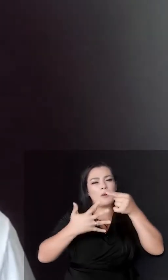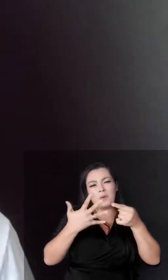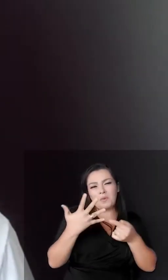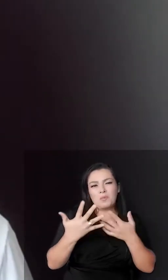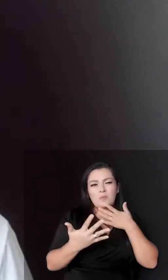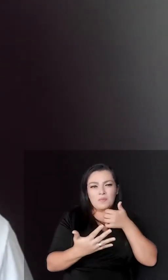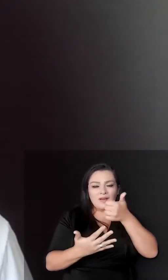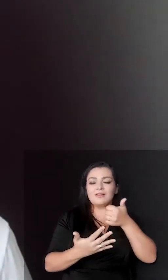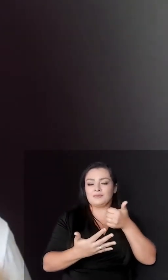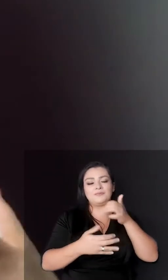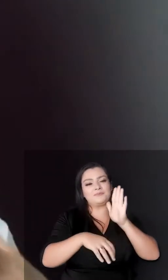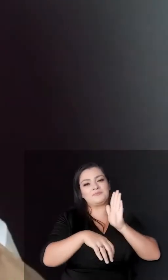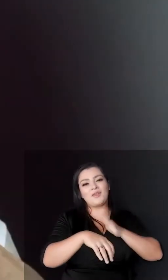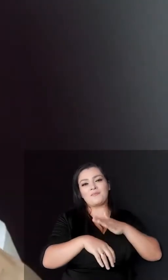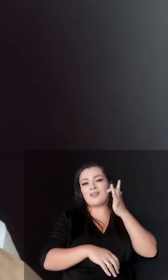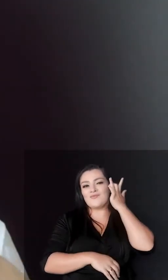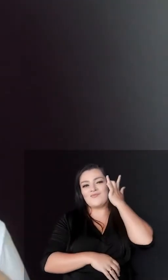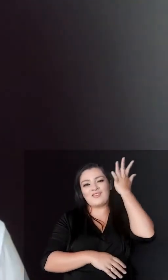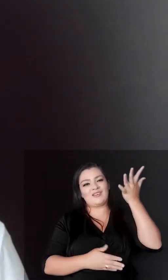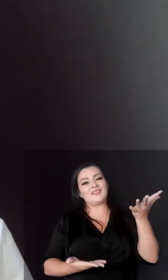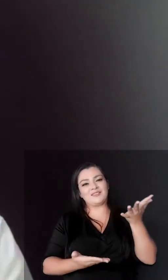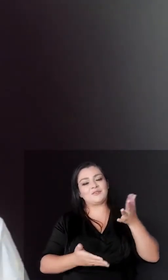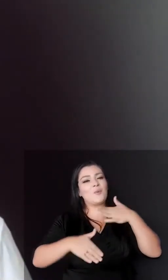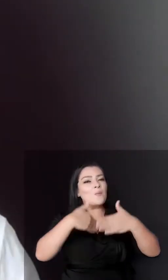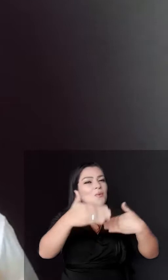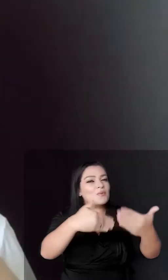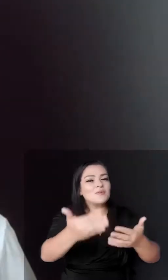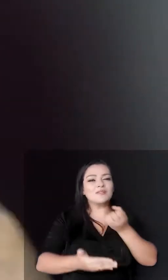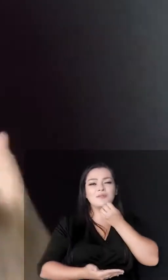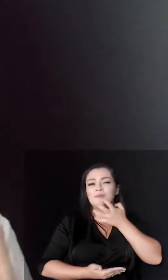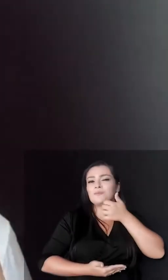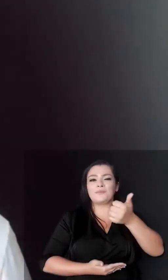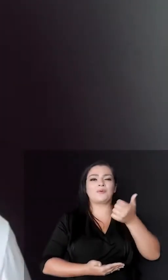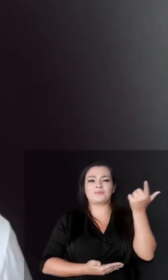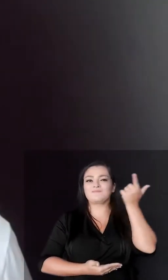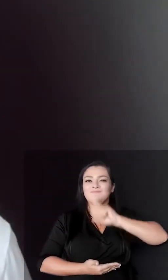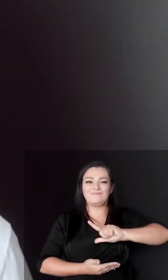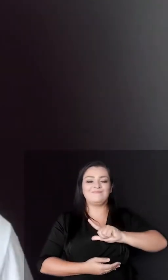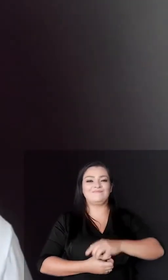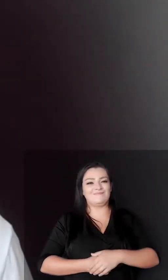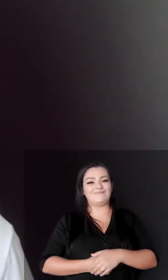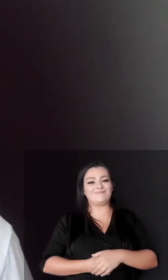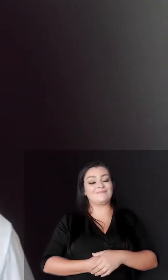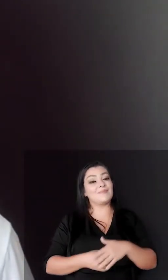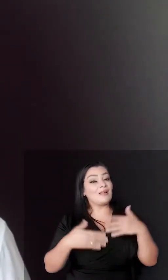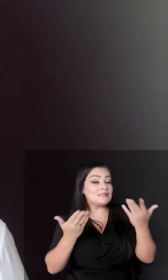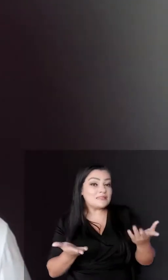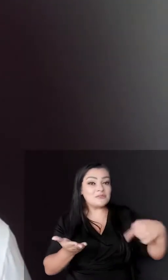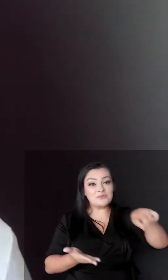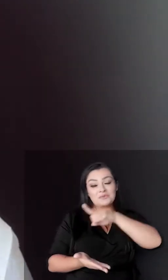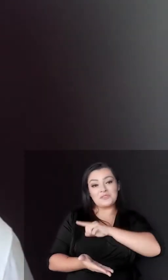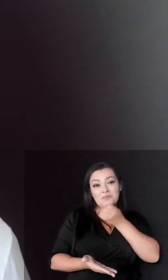que a gente tem entre equipe, se torna cada vez mais facilitador, né? Um processo mais fácil de se alcançar.